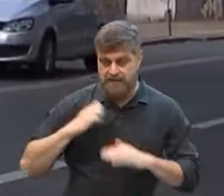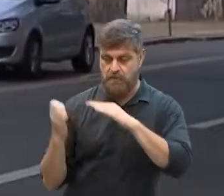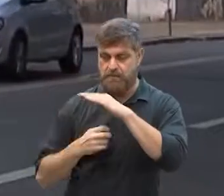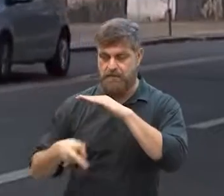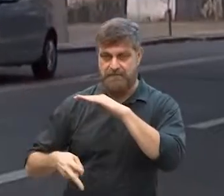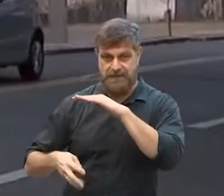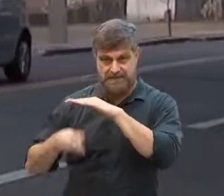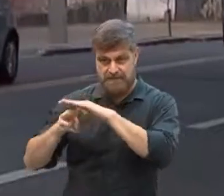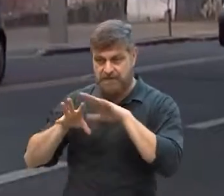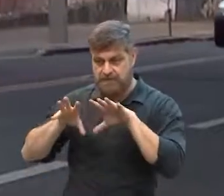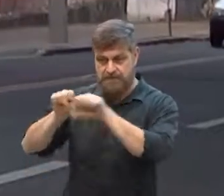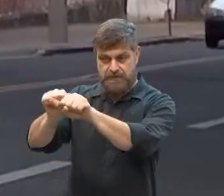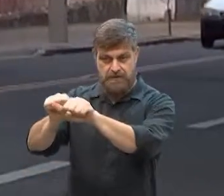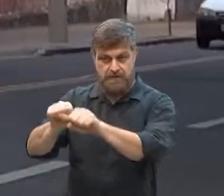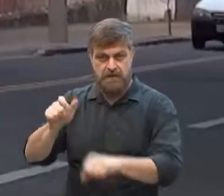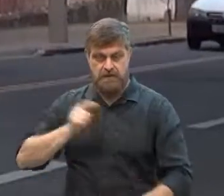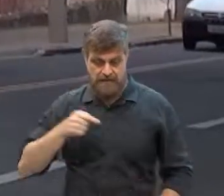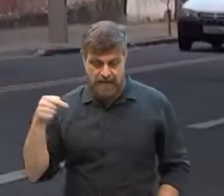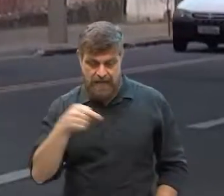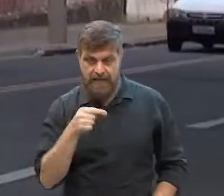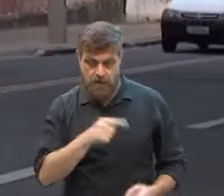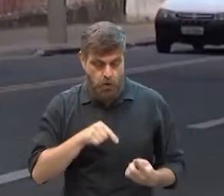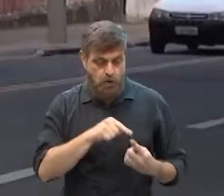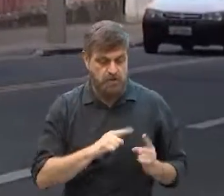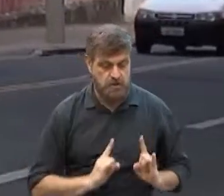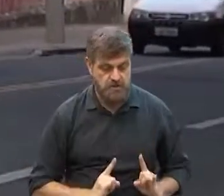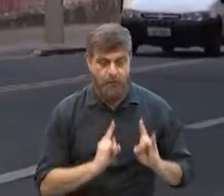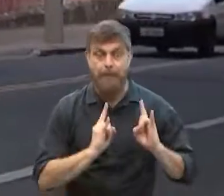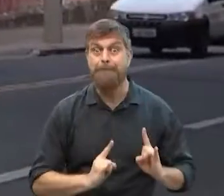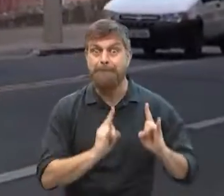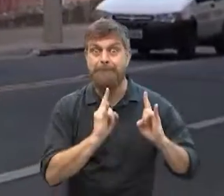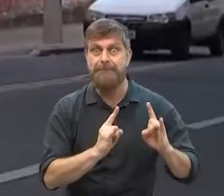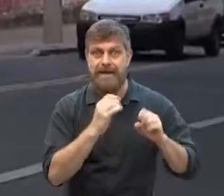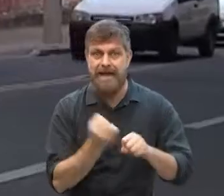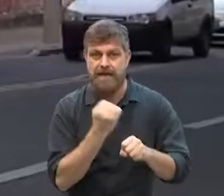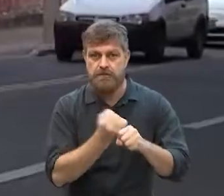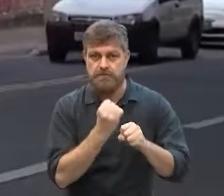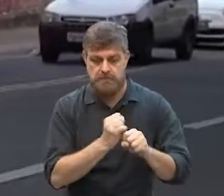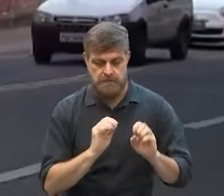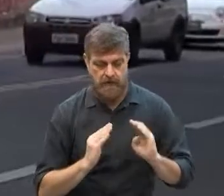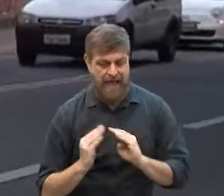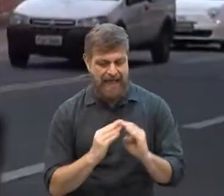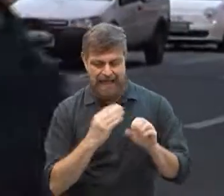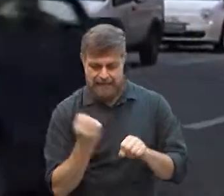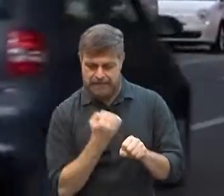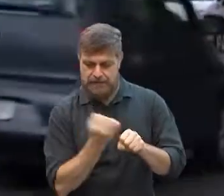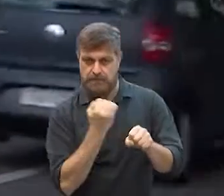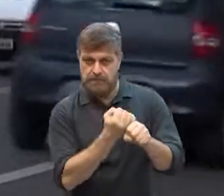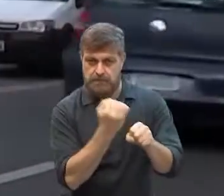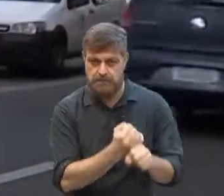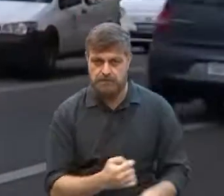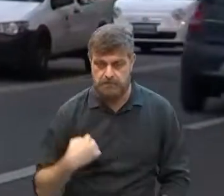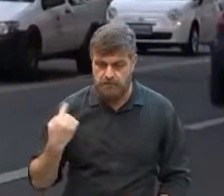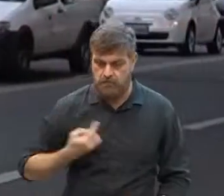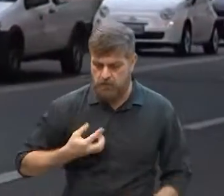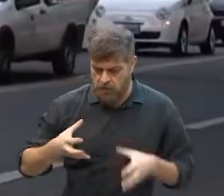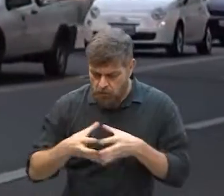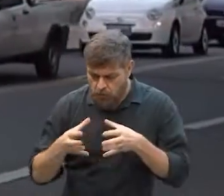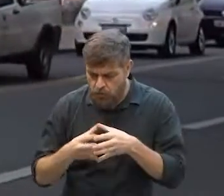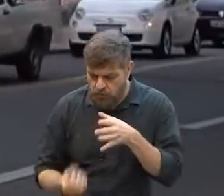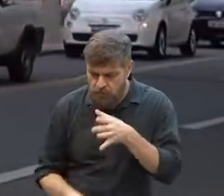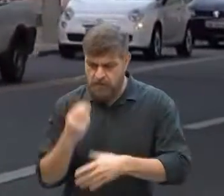privada. É vender para a construção de prédio, para especulação imobiliária. Então nós montamos uma comissão